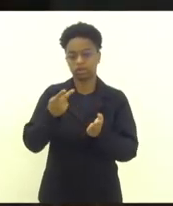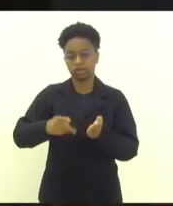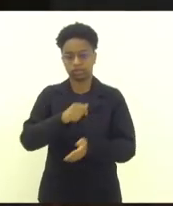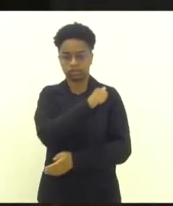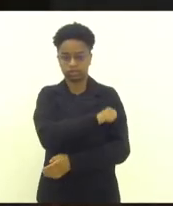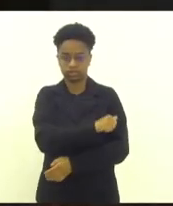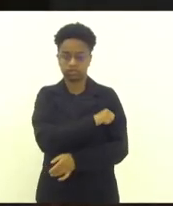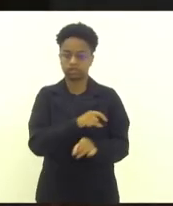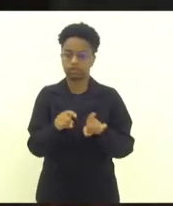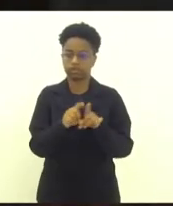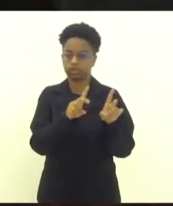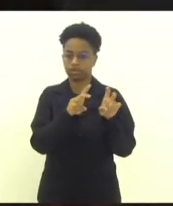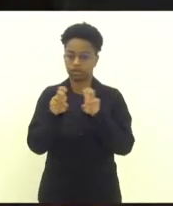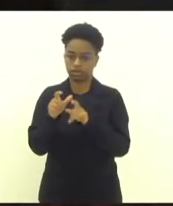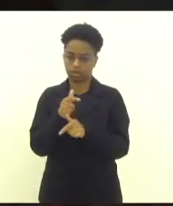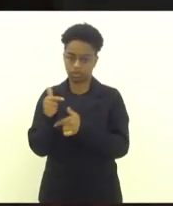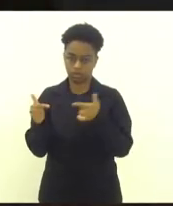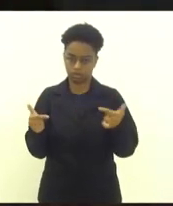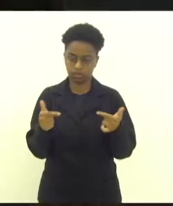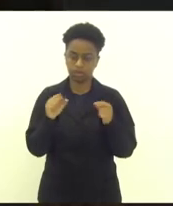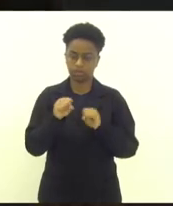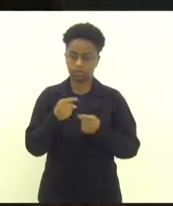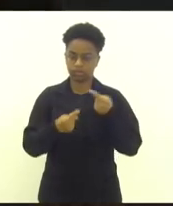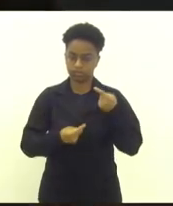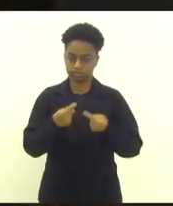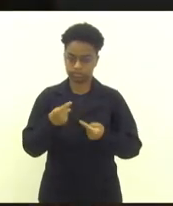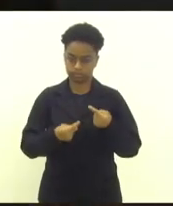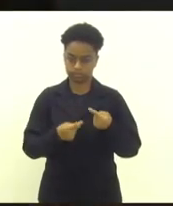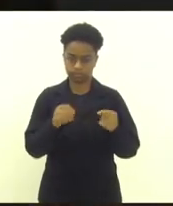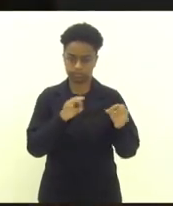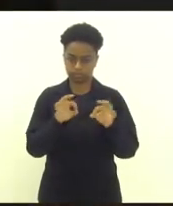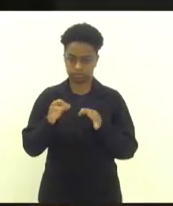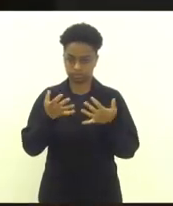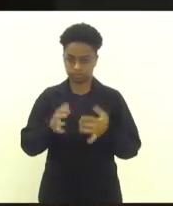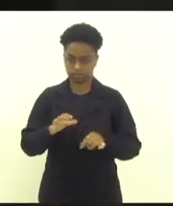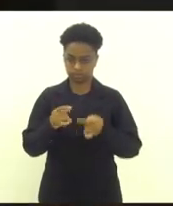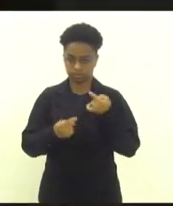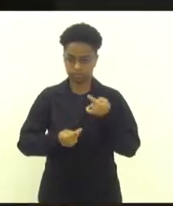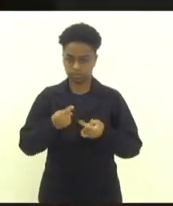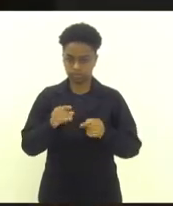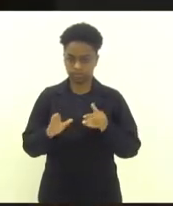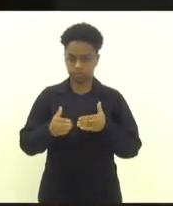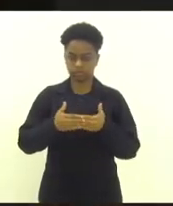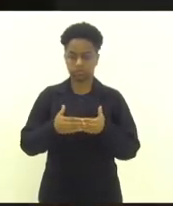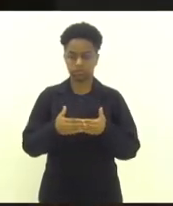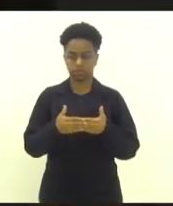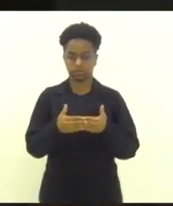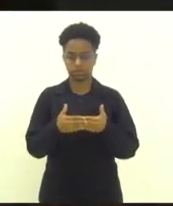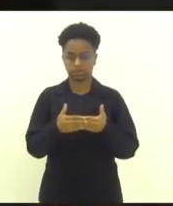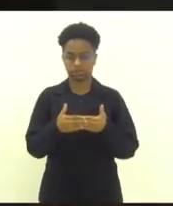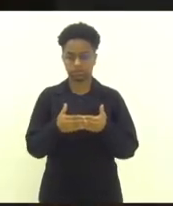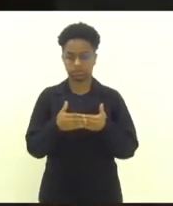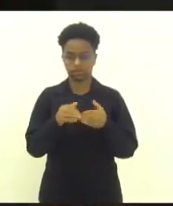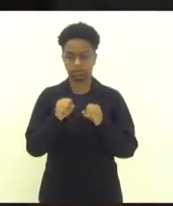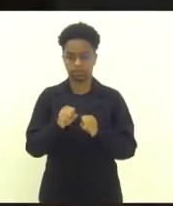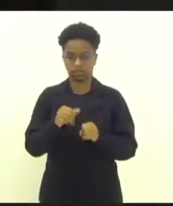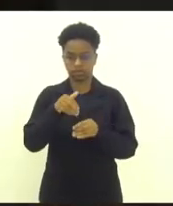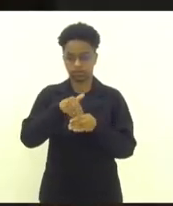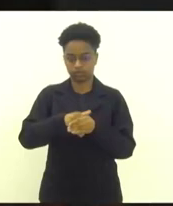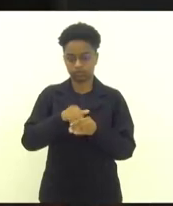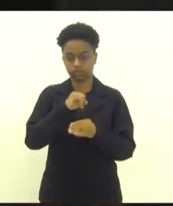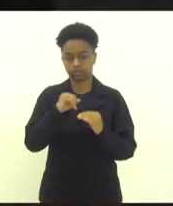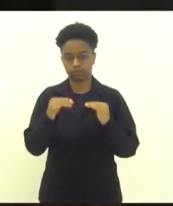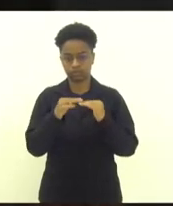dá outras providências em discussão não havendo quem querer discutir encerrada discussão em votação